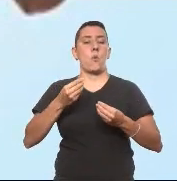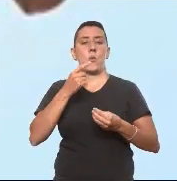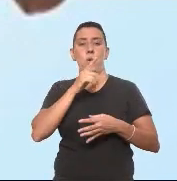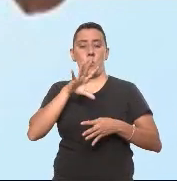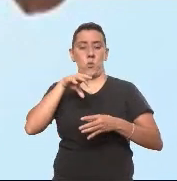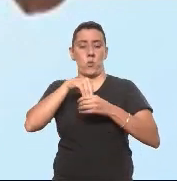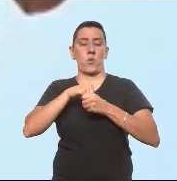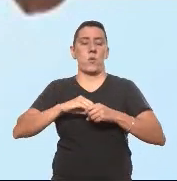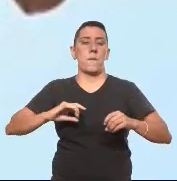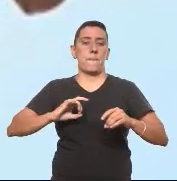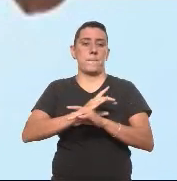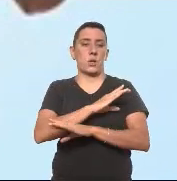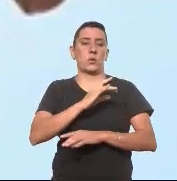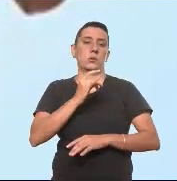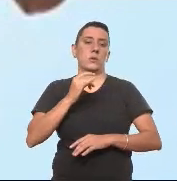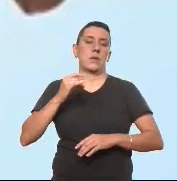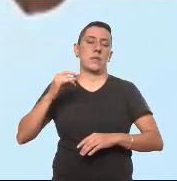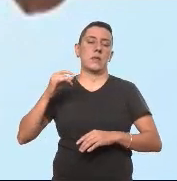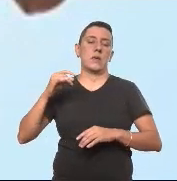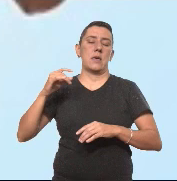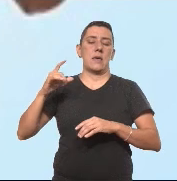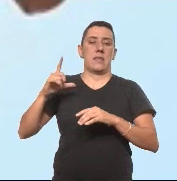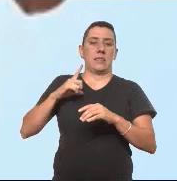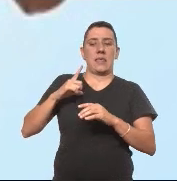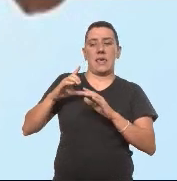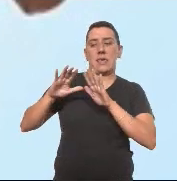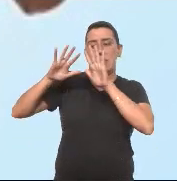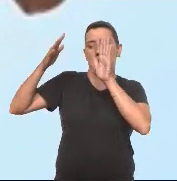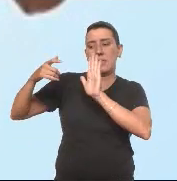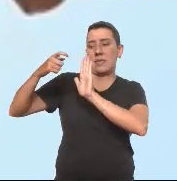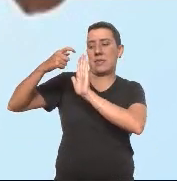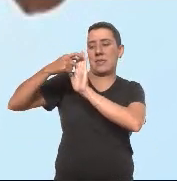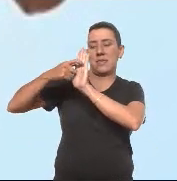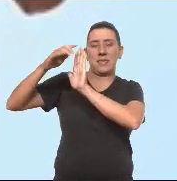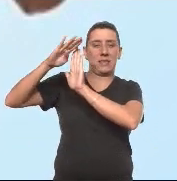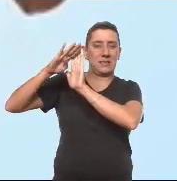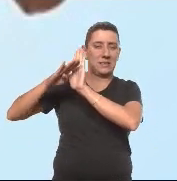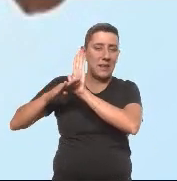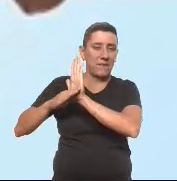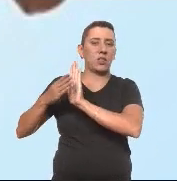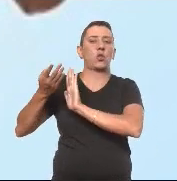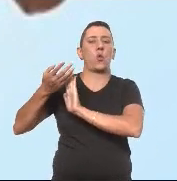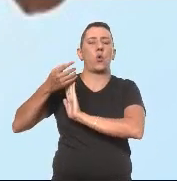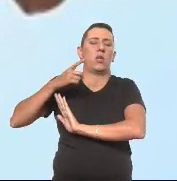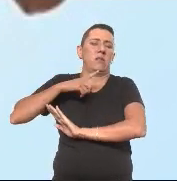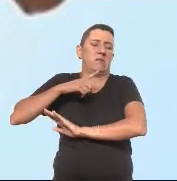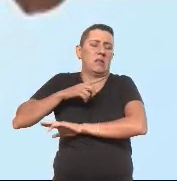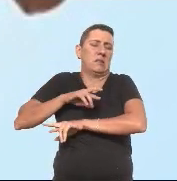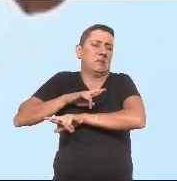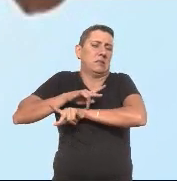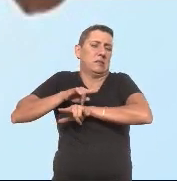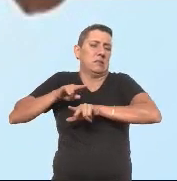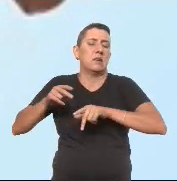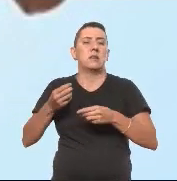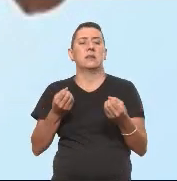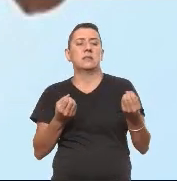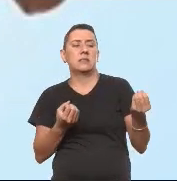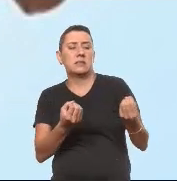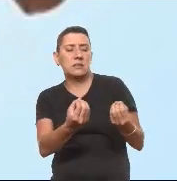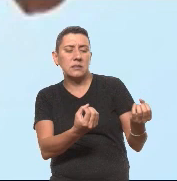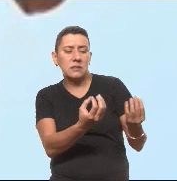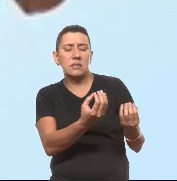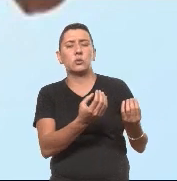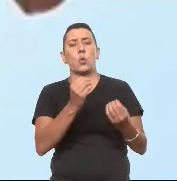dentro de todas se Big Day essas informações todas que vão ser coletadas nos mais diferentes sensores nos mais diferentes níveis de